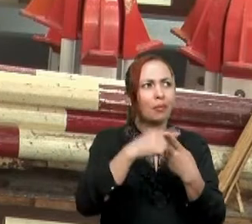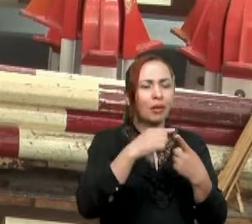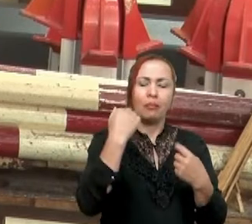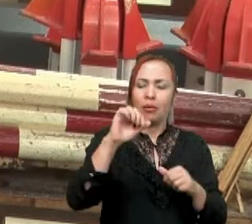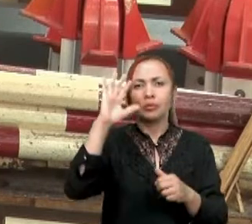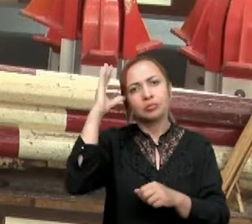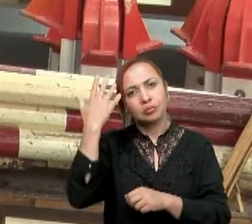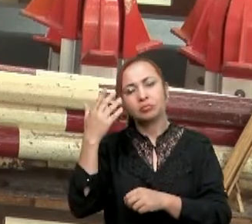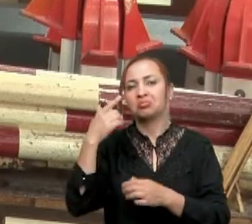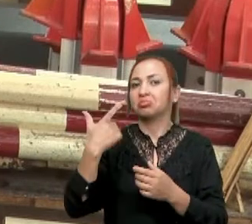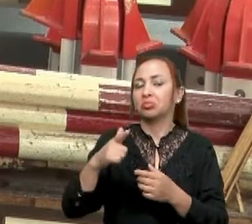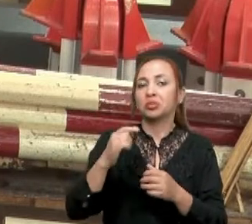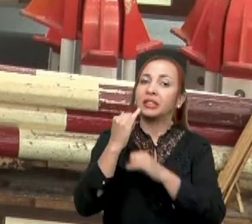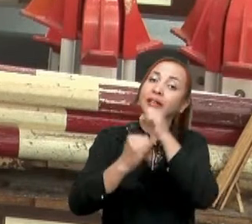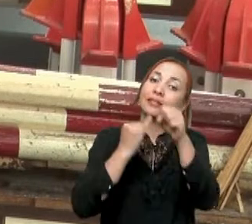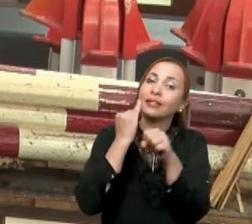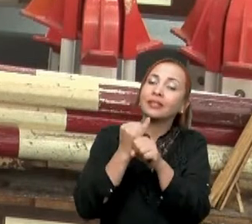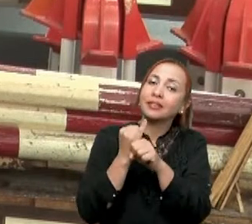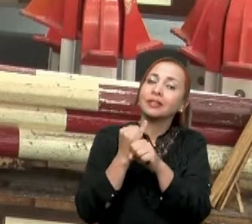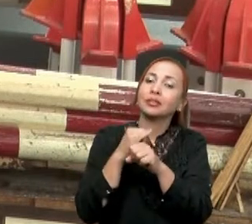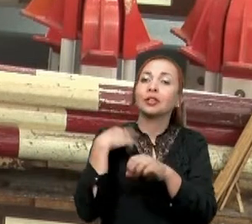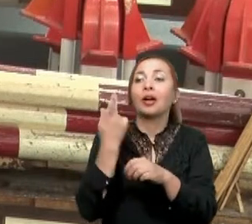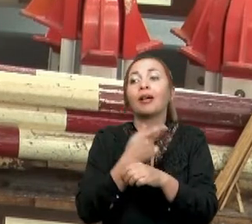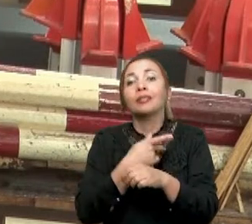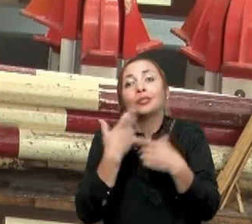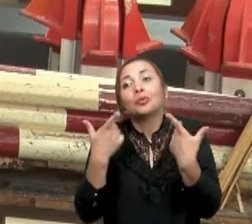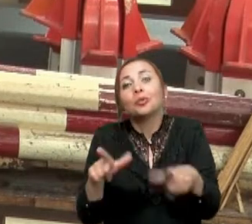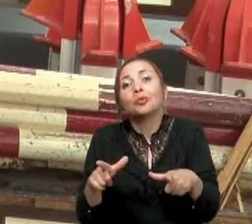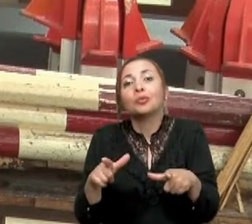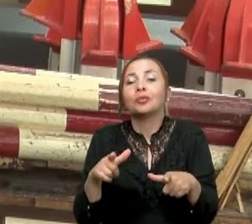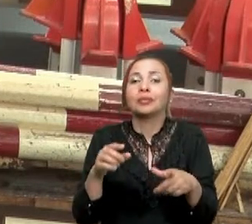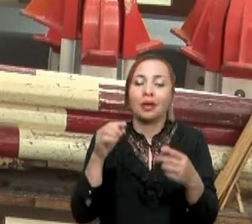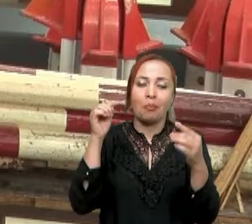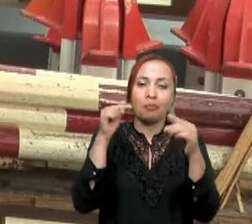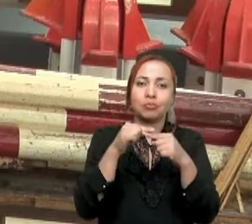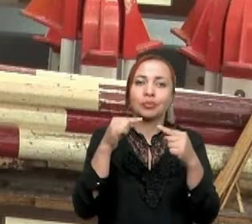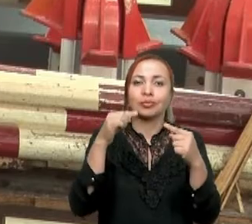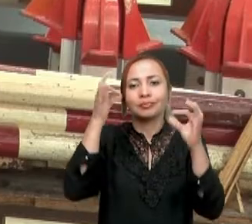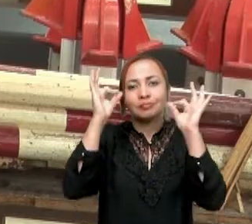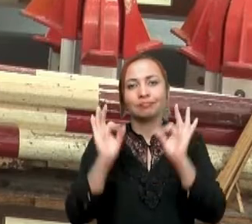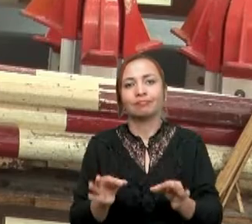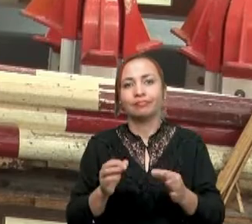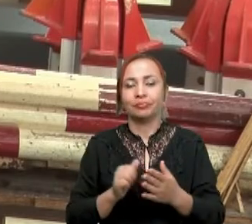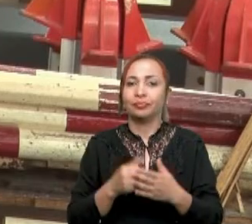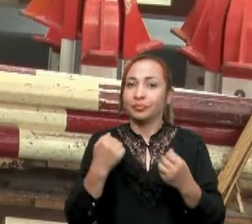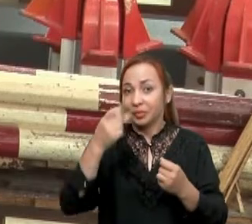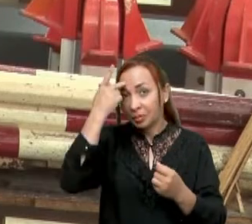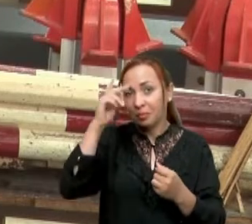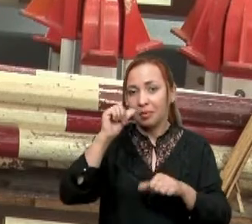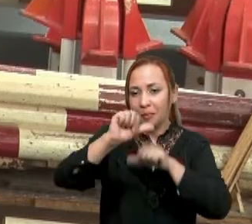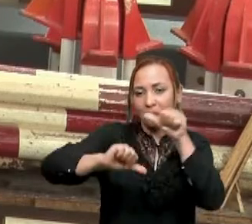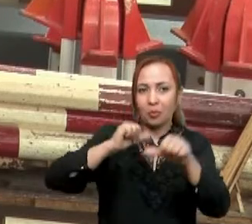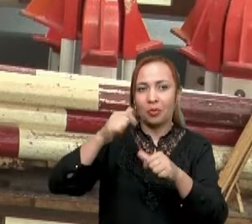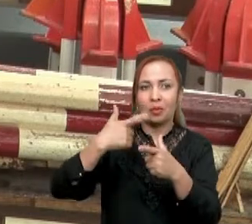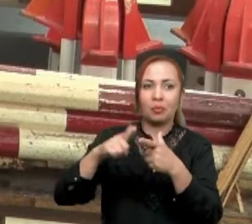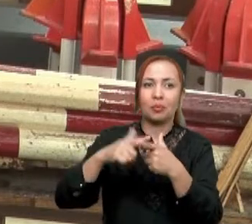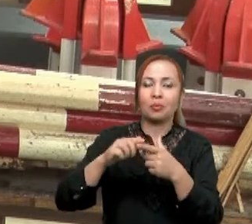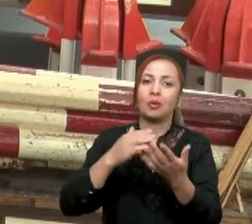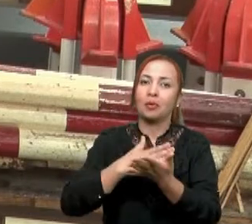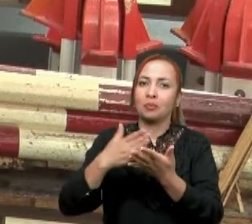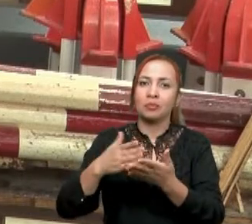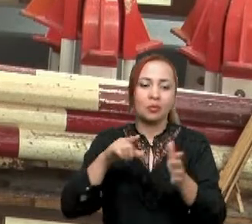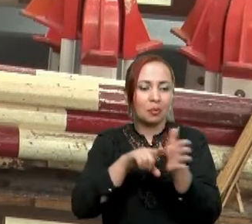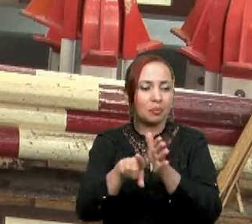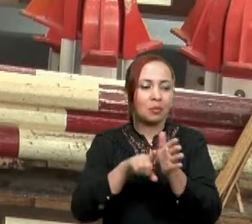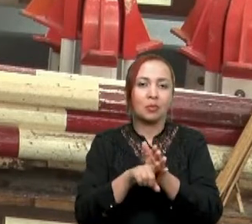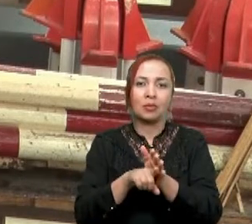vezes a contagem de eles não terem internet e aí a gente não tem uns ponto específico para tentar controlar esse problema de começou